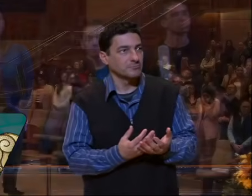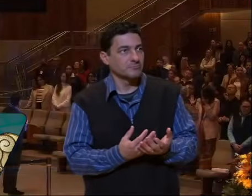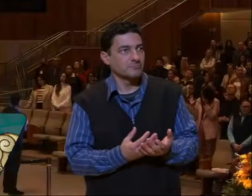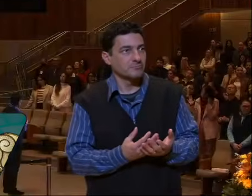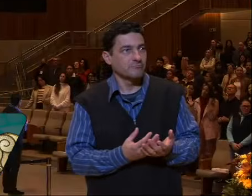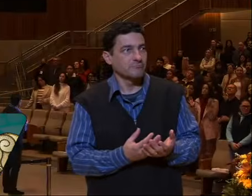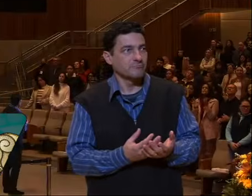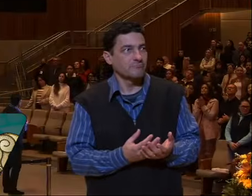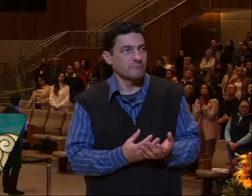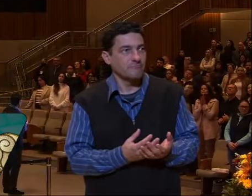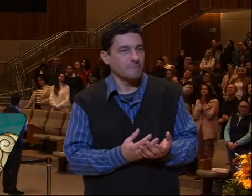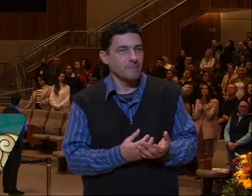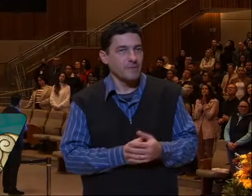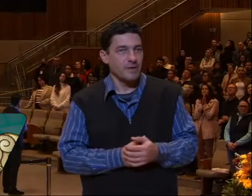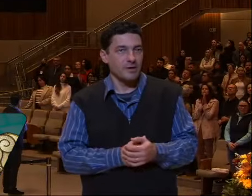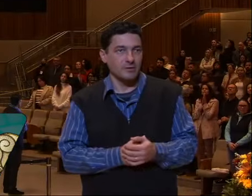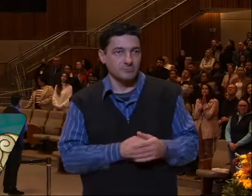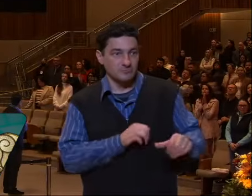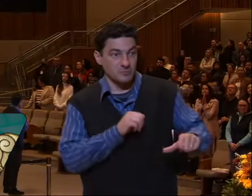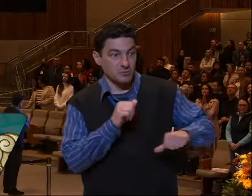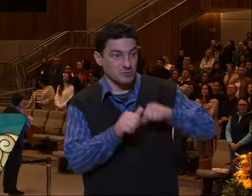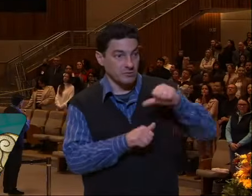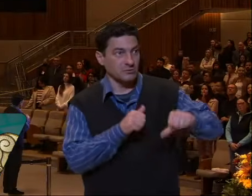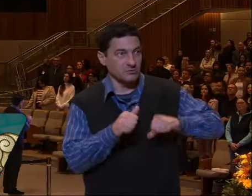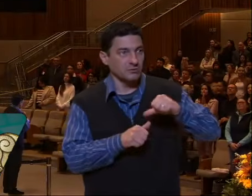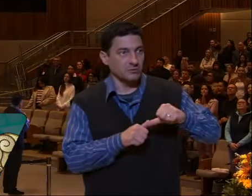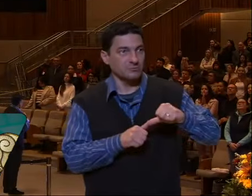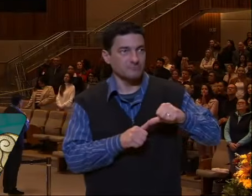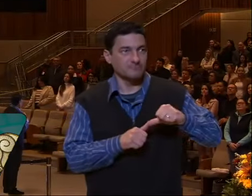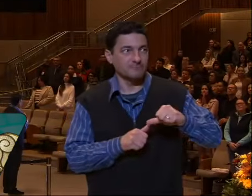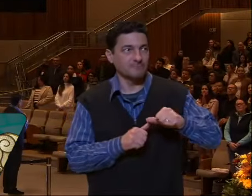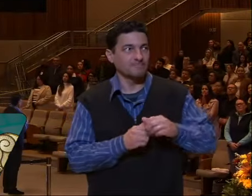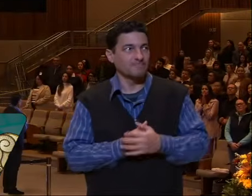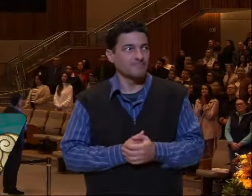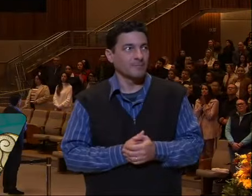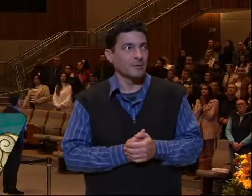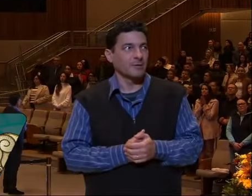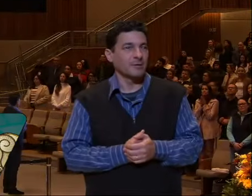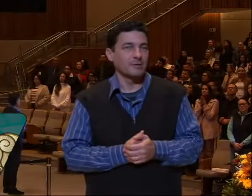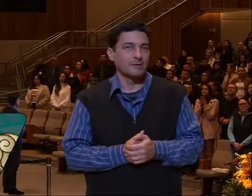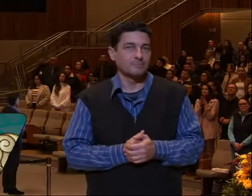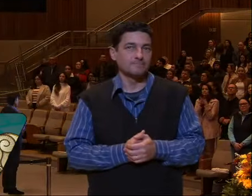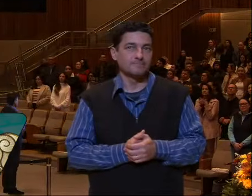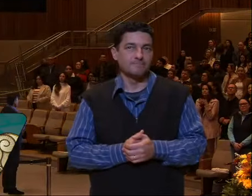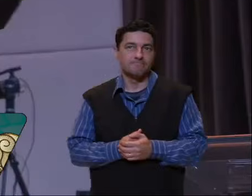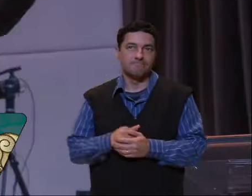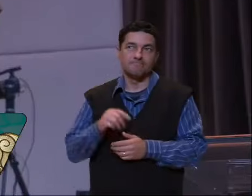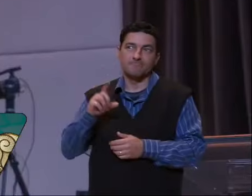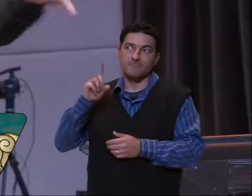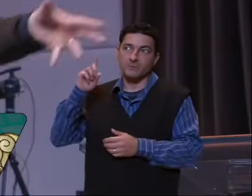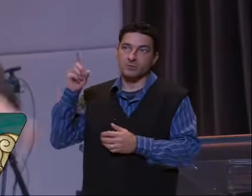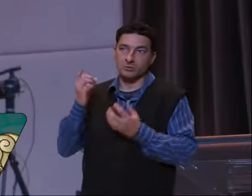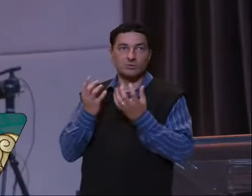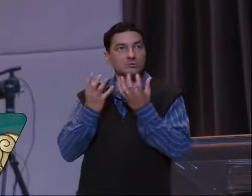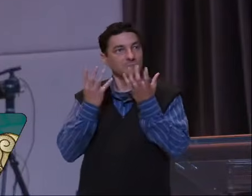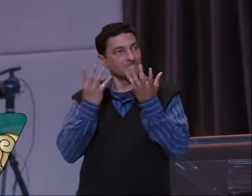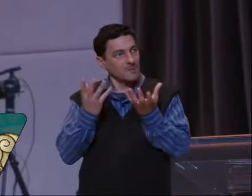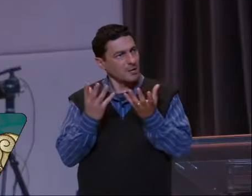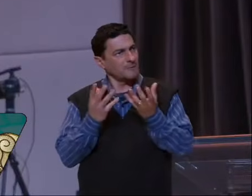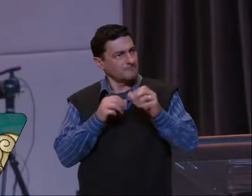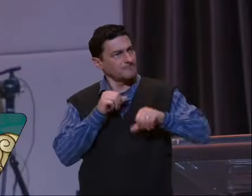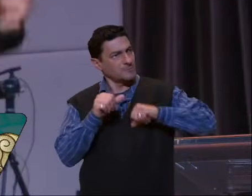Jesus guiar a tua vida e pedir: estabelece o teu domínio sobre as coisas que eu não tenho